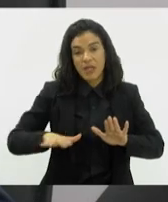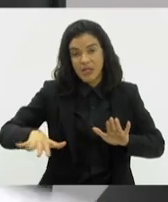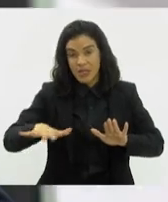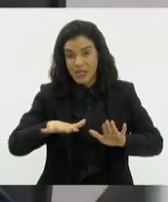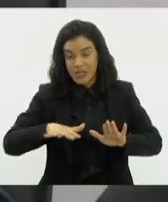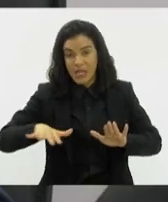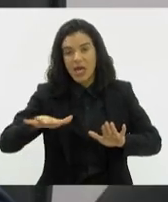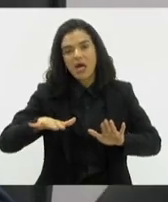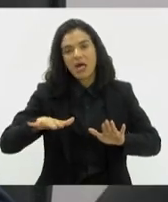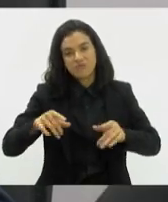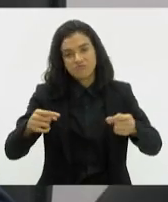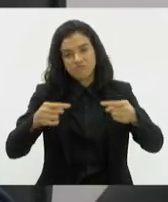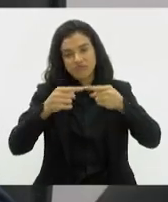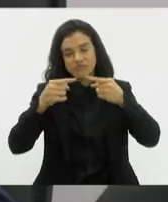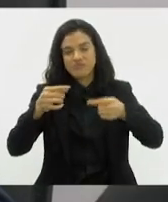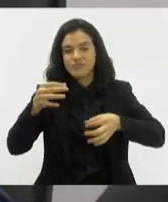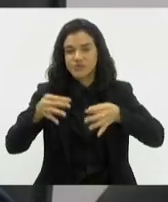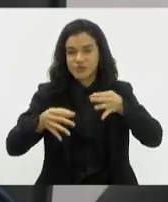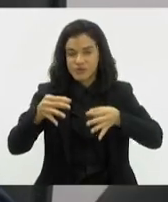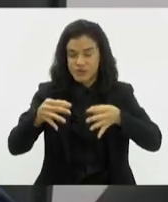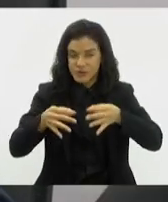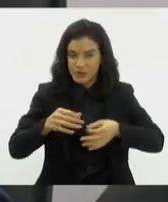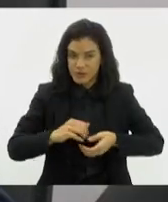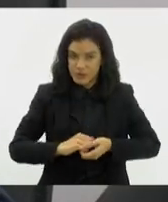juridicidade ao parecer, em discussão.